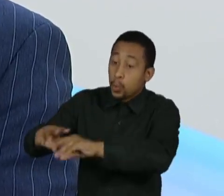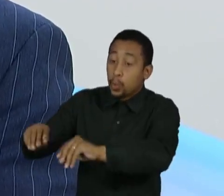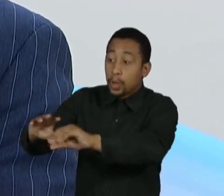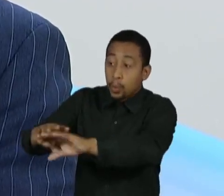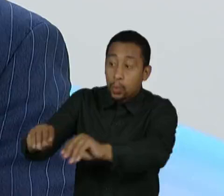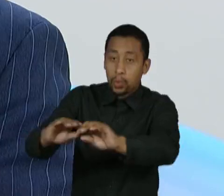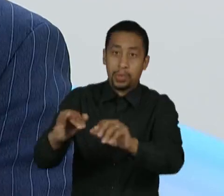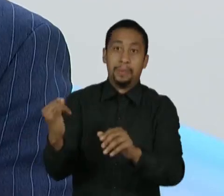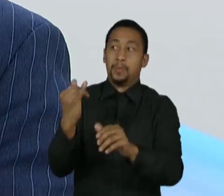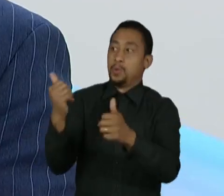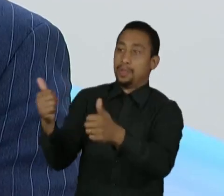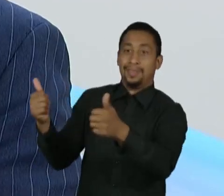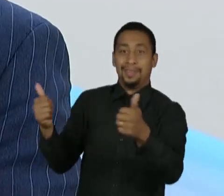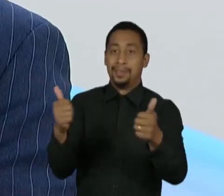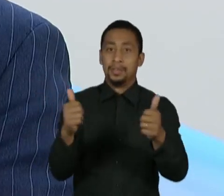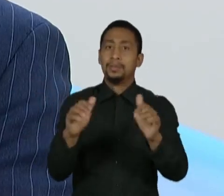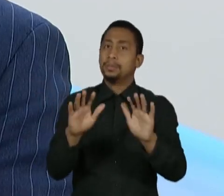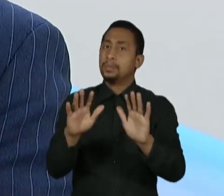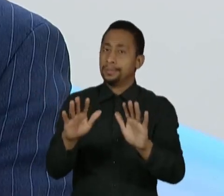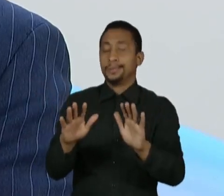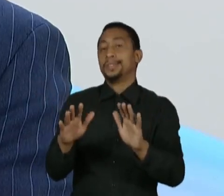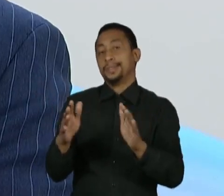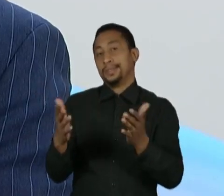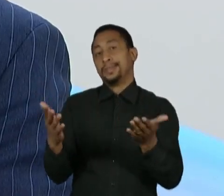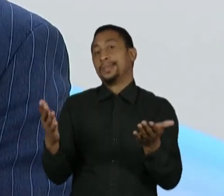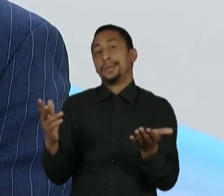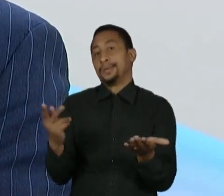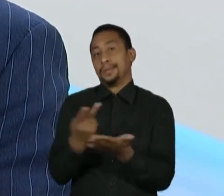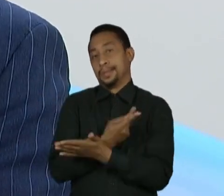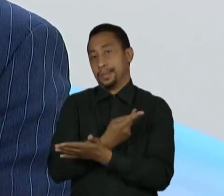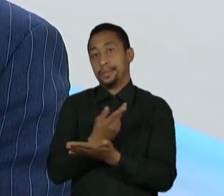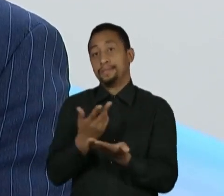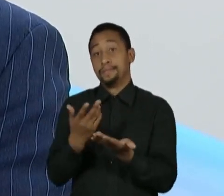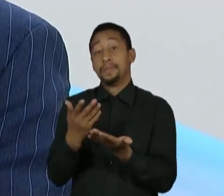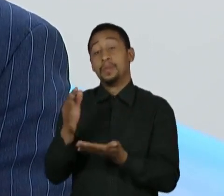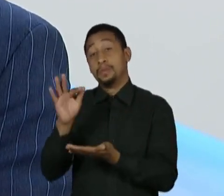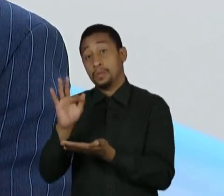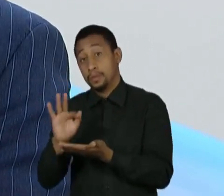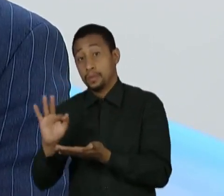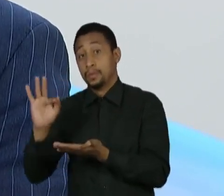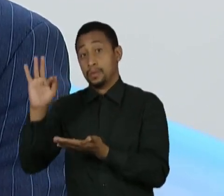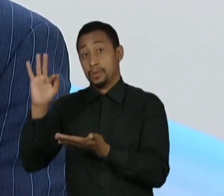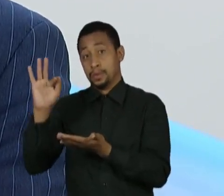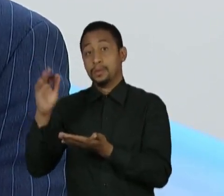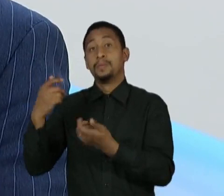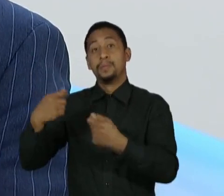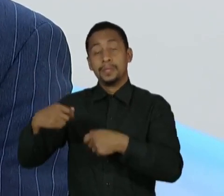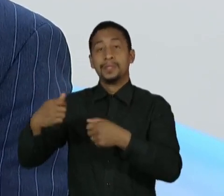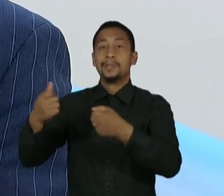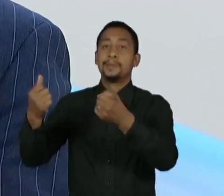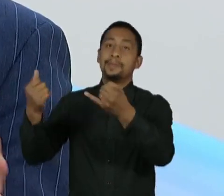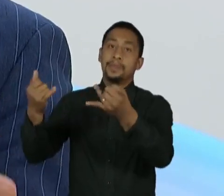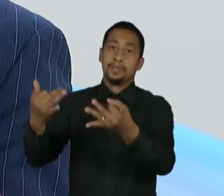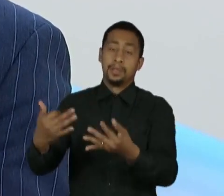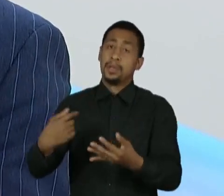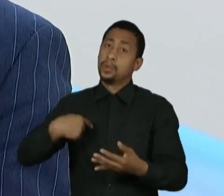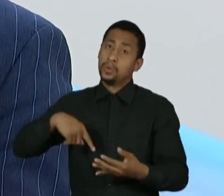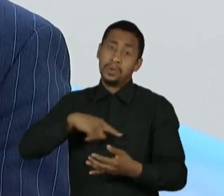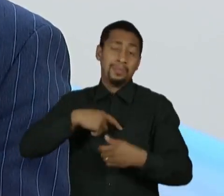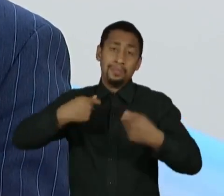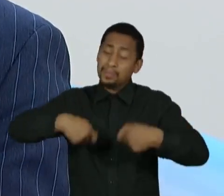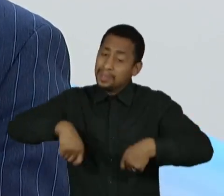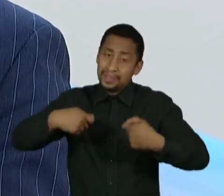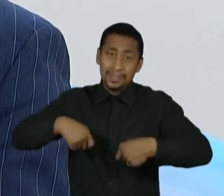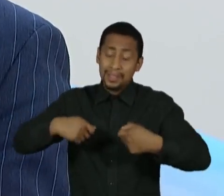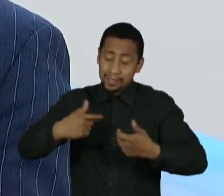tem que ser ensinado na faculdade de que a gente tem que ser útil e nem sempre a gente vai curar